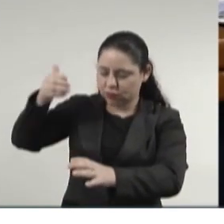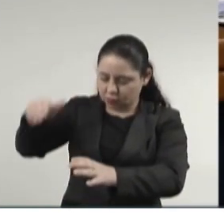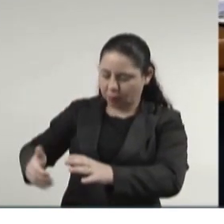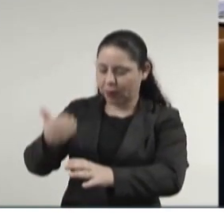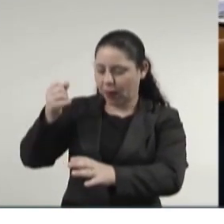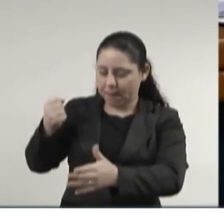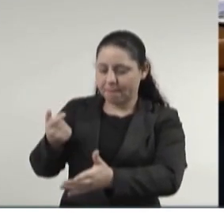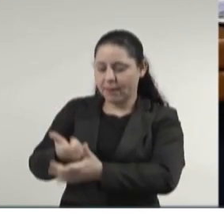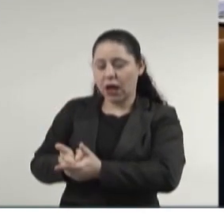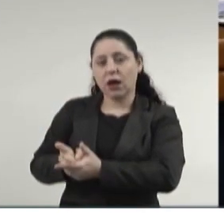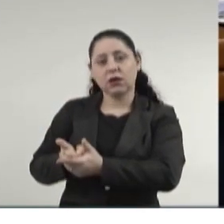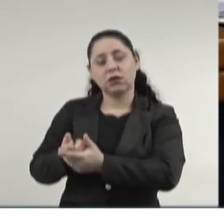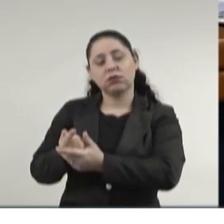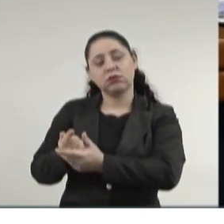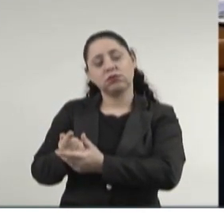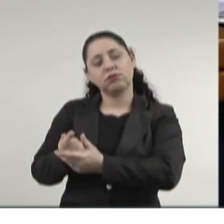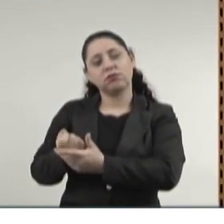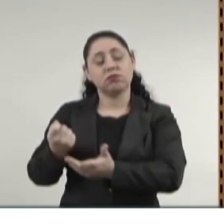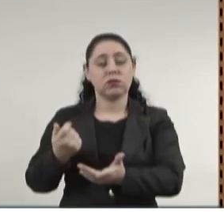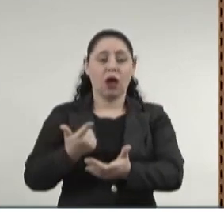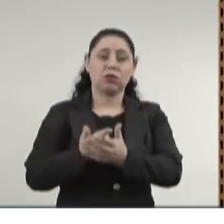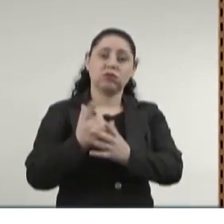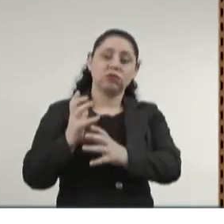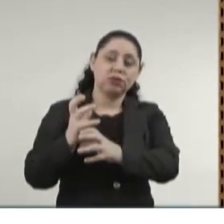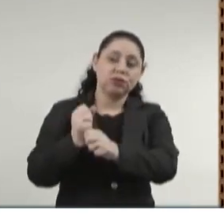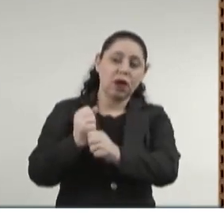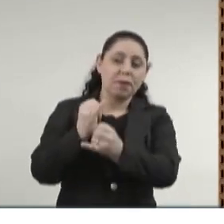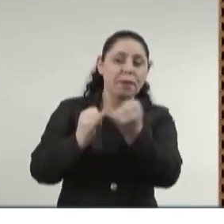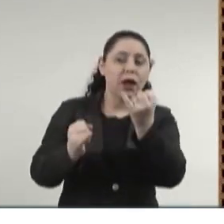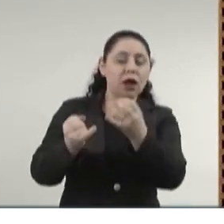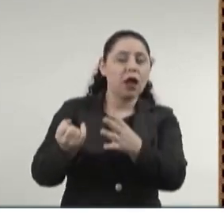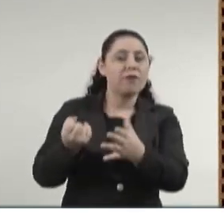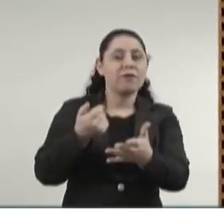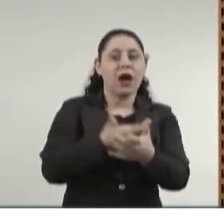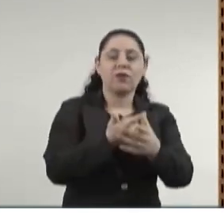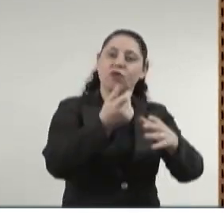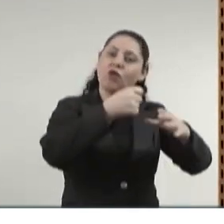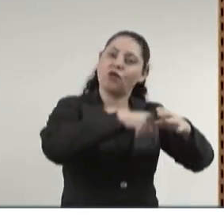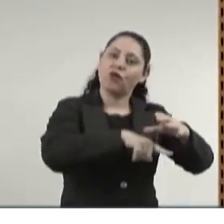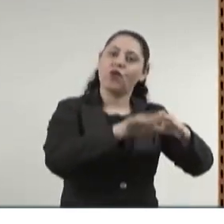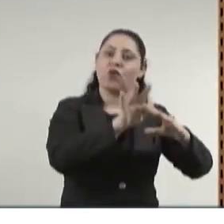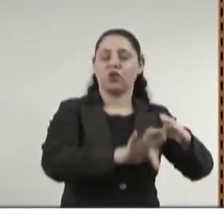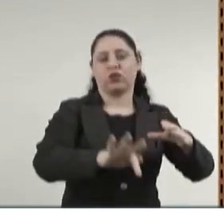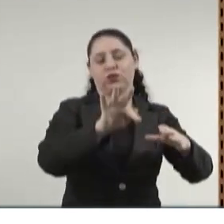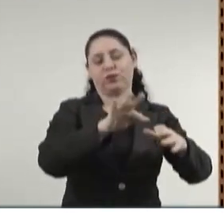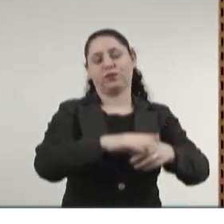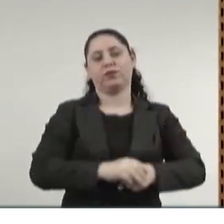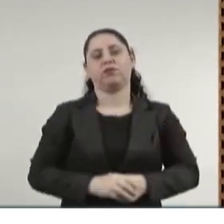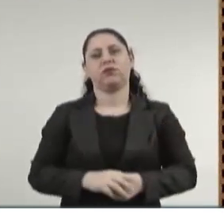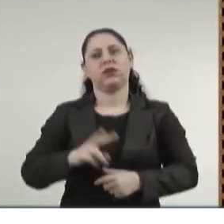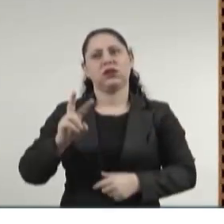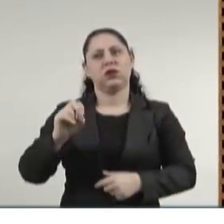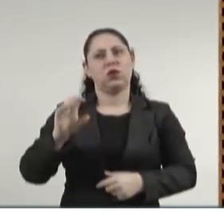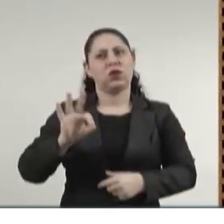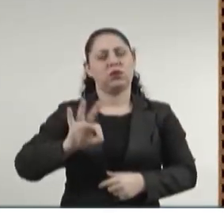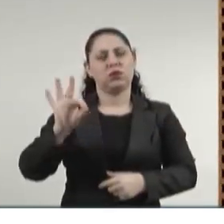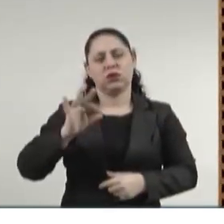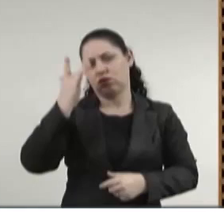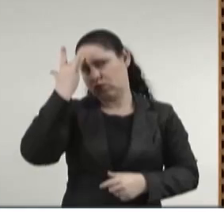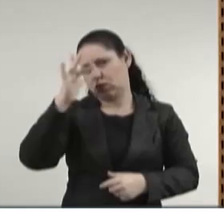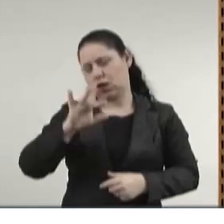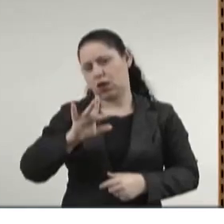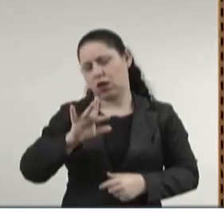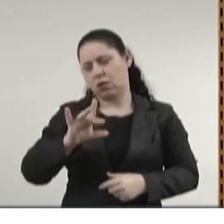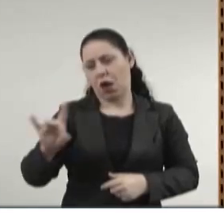Se poço artesiano, vai pagar a outorga da utilização da água. Uma parte, eu não sei se é 50%